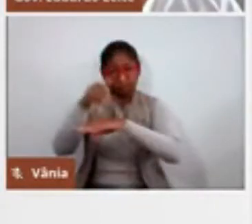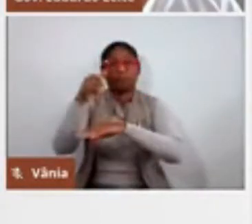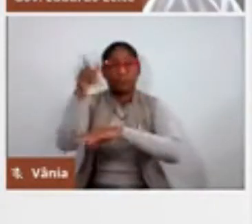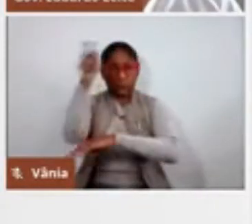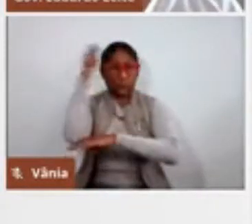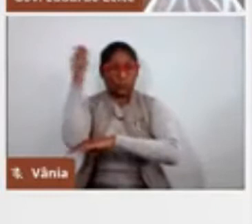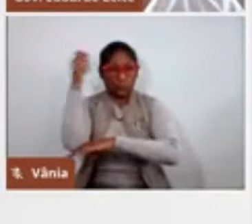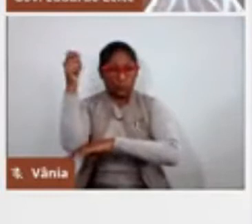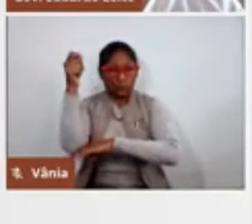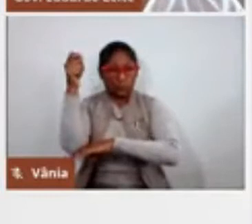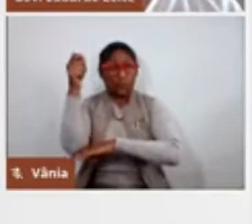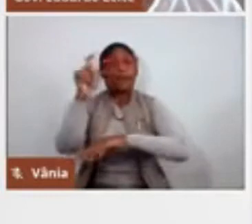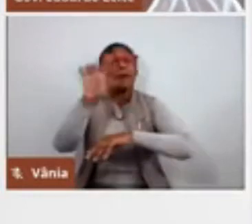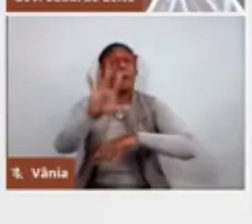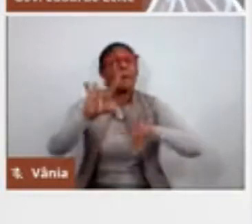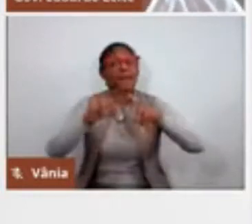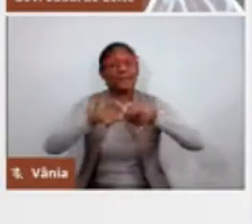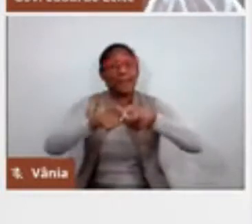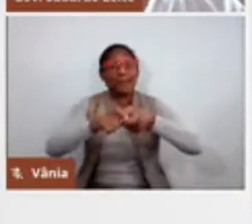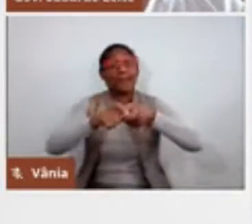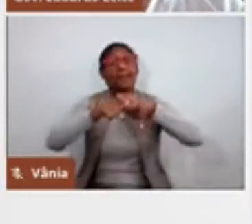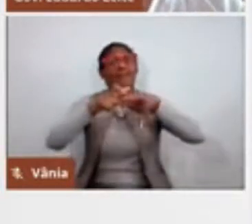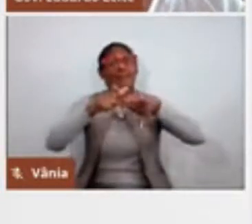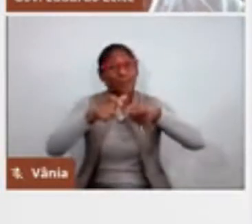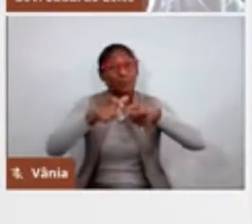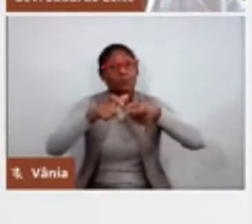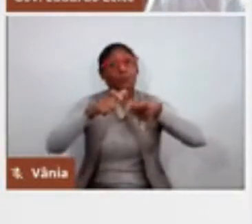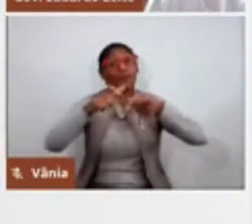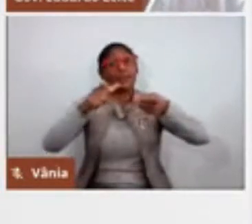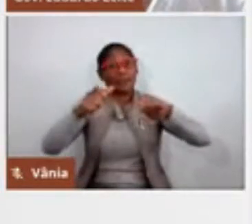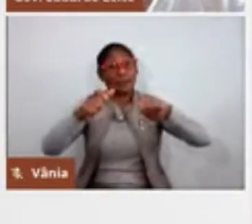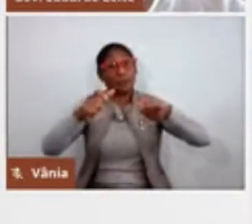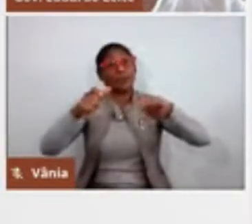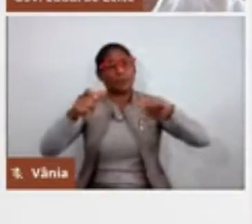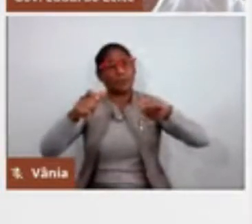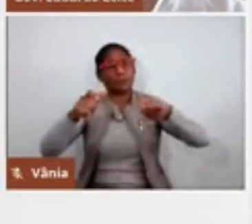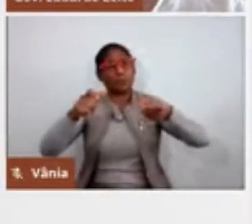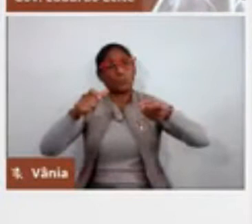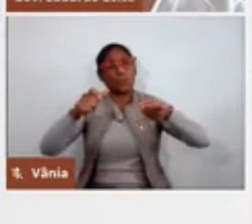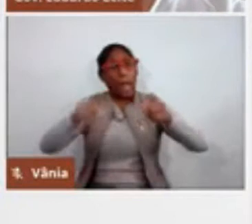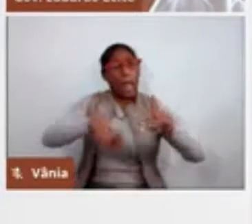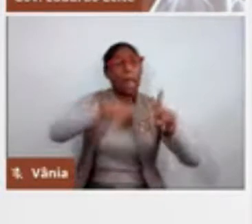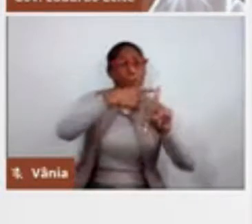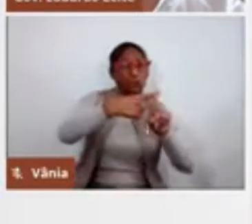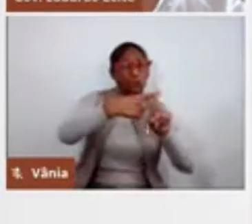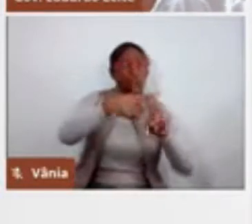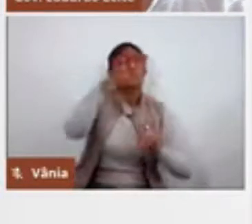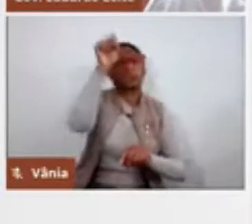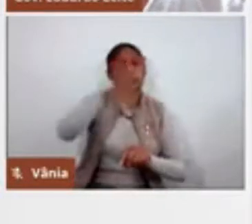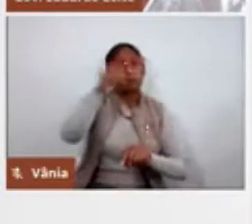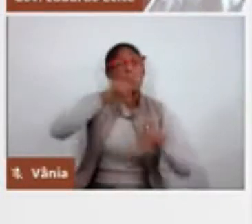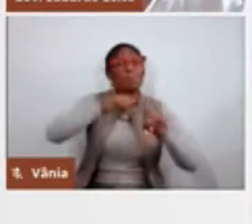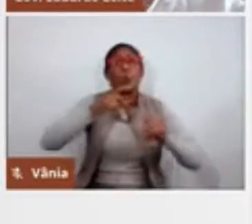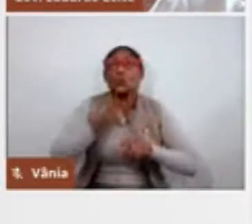está crescendo em menor velocidade nas últimas semanas. Isso é positivo, mas não é o suficiente, porque ela continua